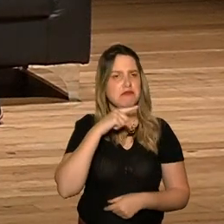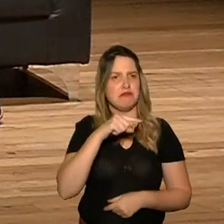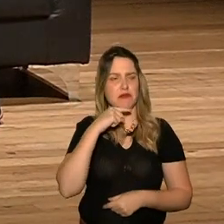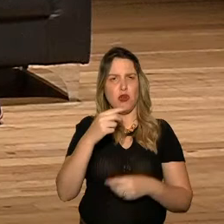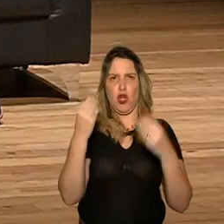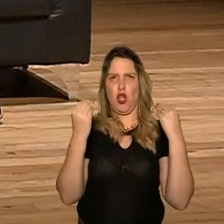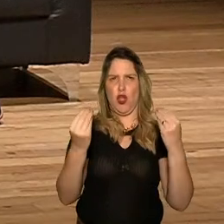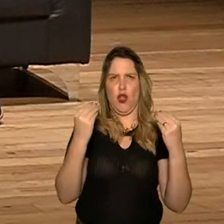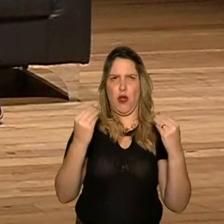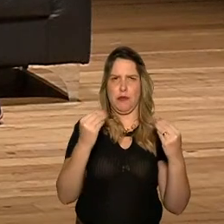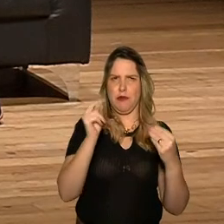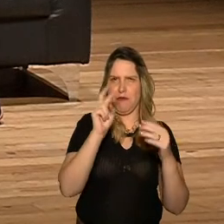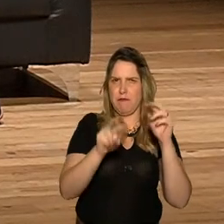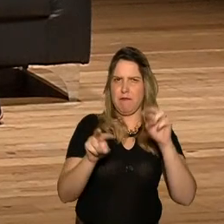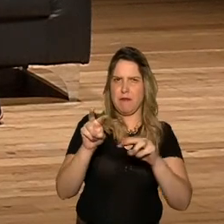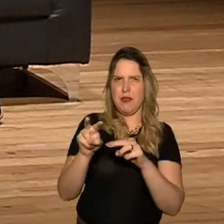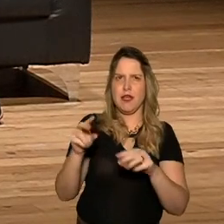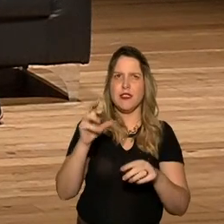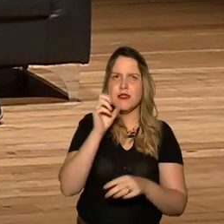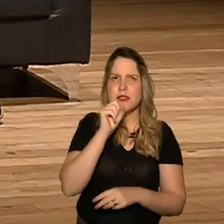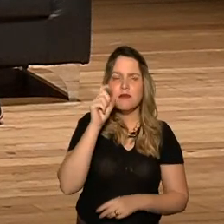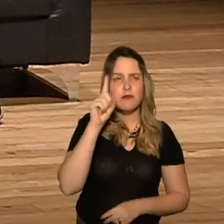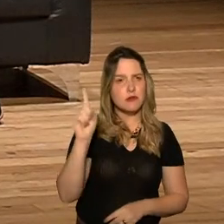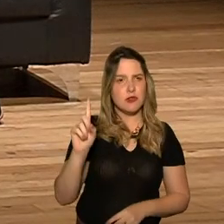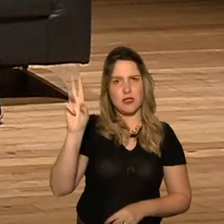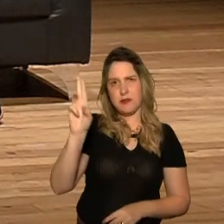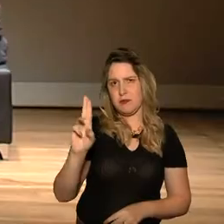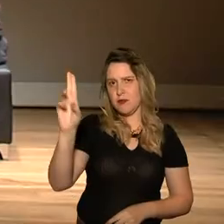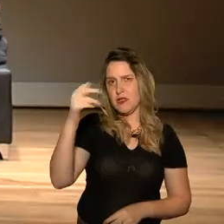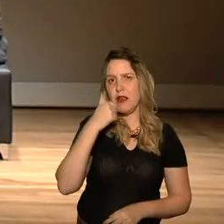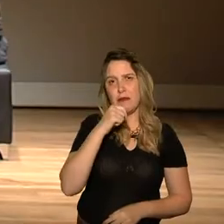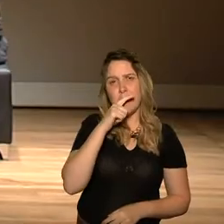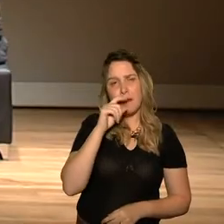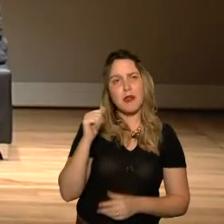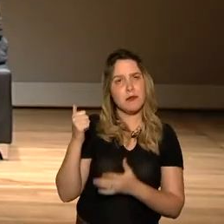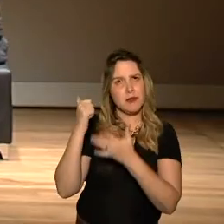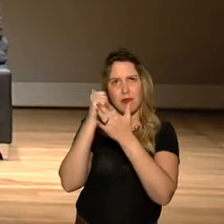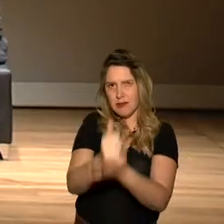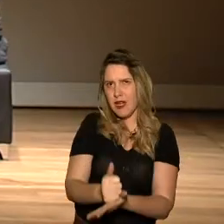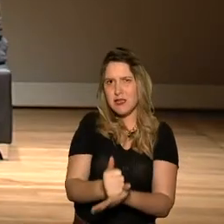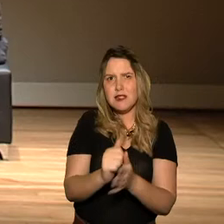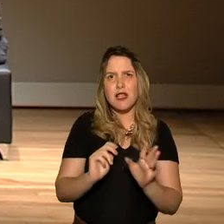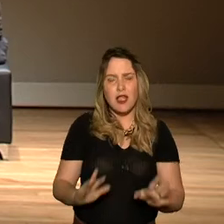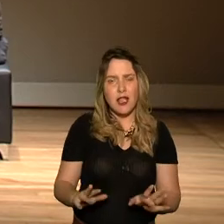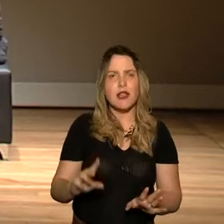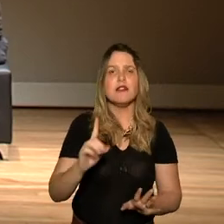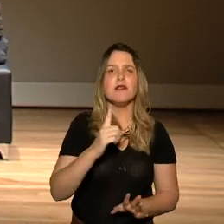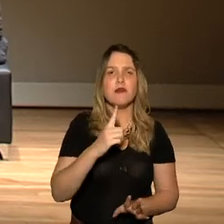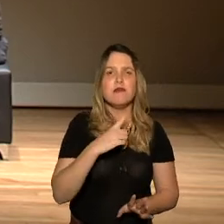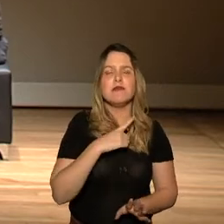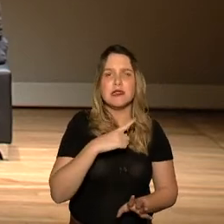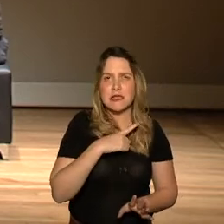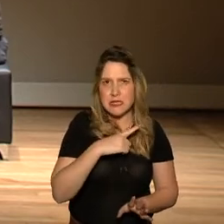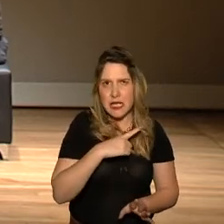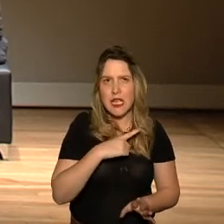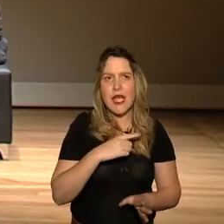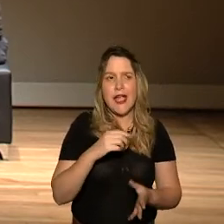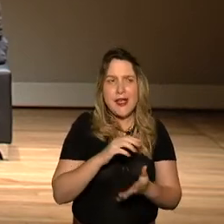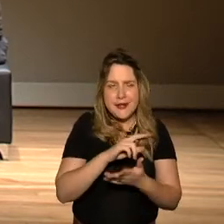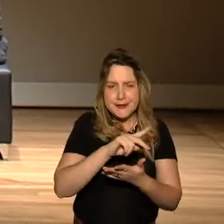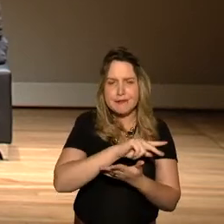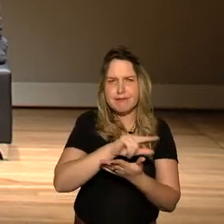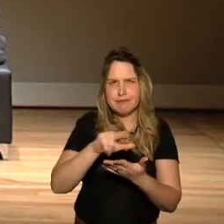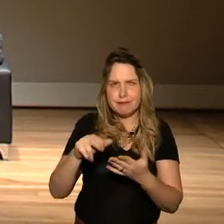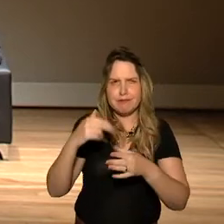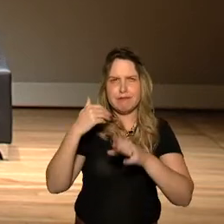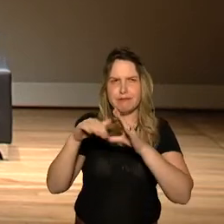essa escolha é o pai e a mãe que vai fazer essa escolha a gente tenta de diversas formas Né manda Whats